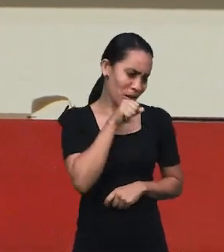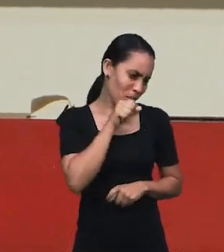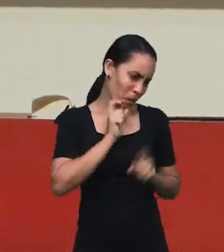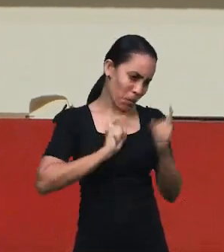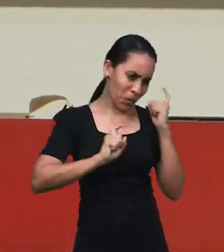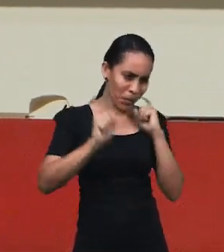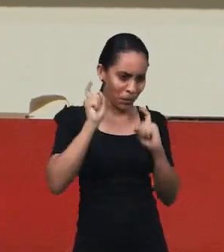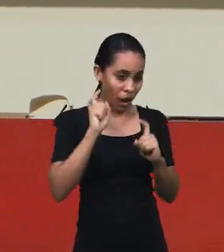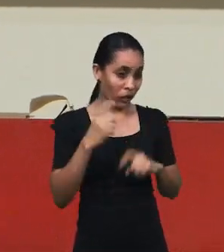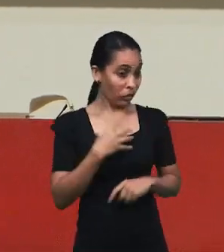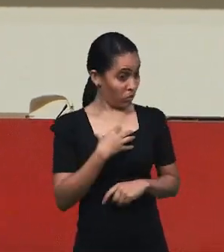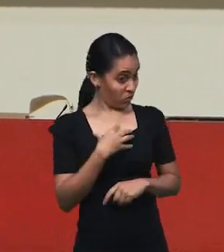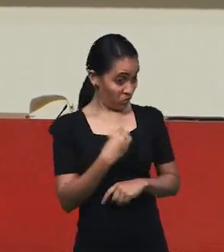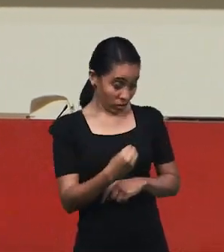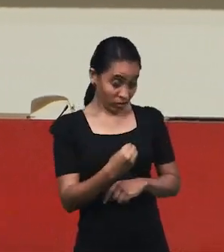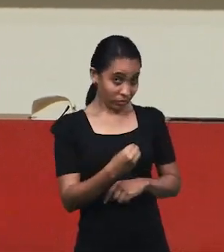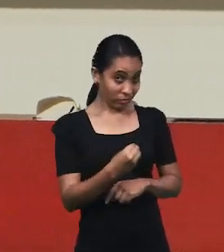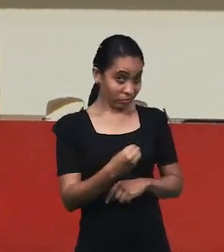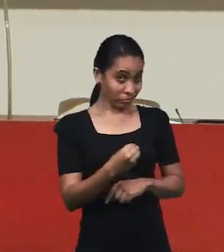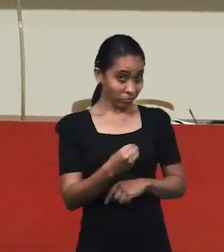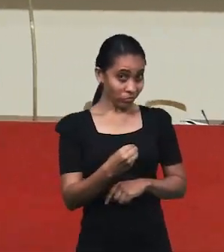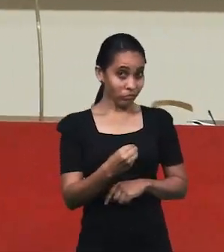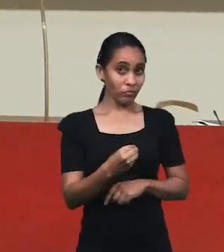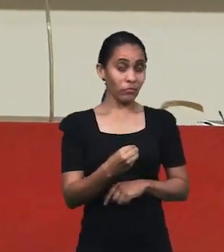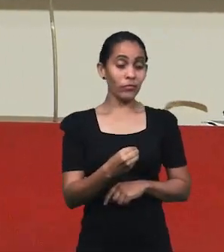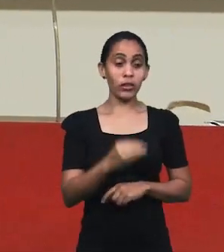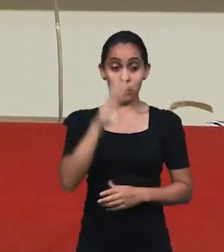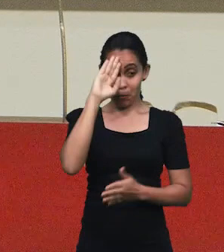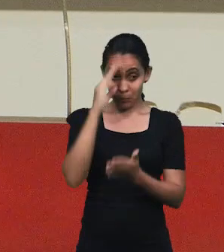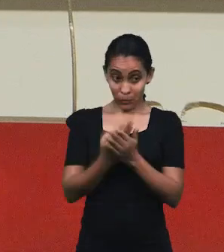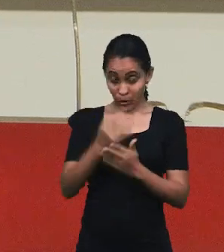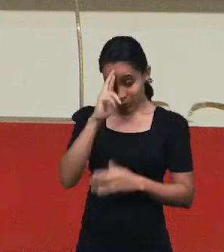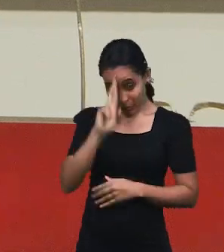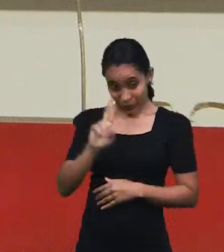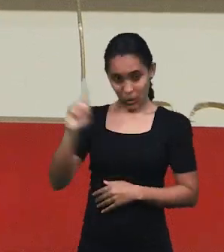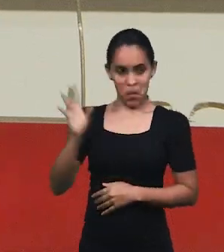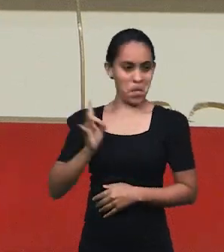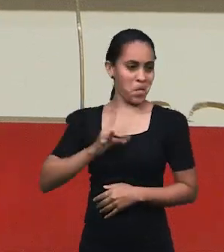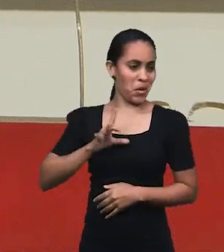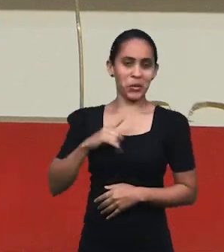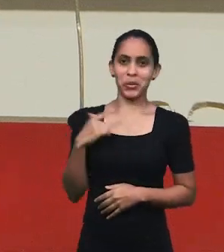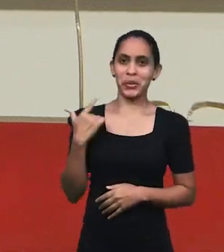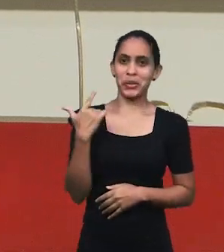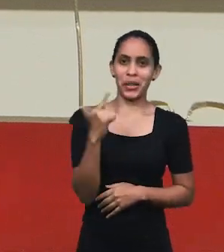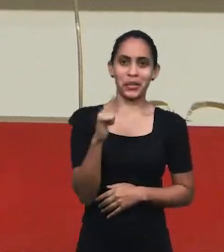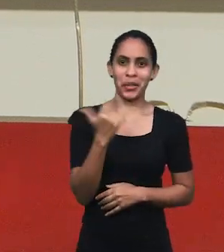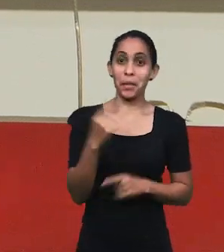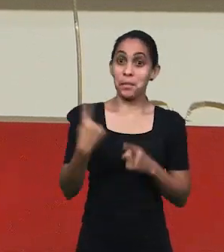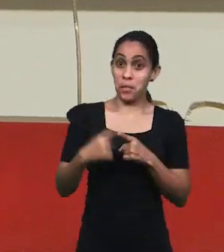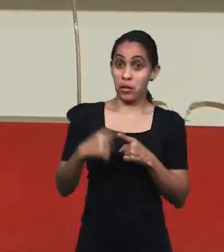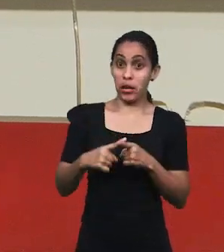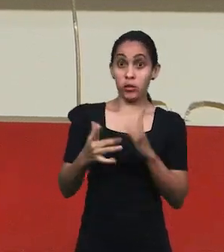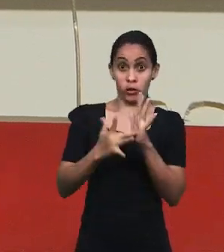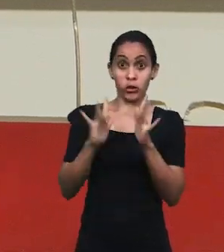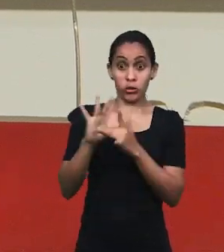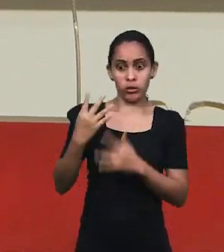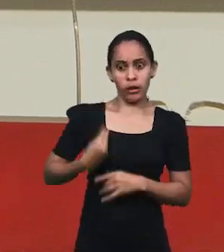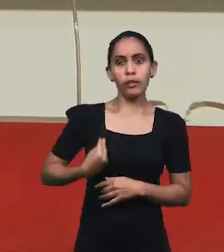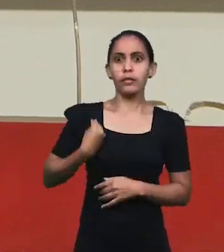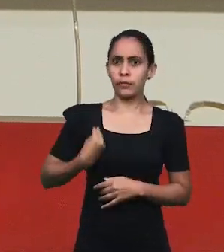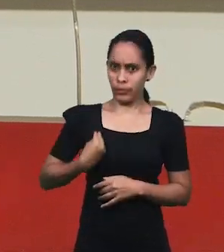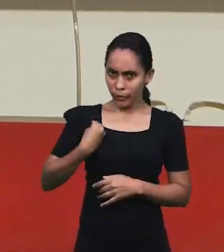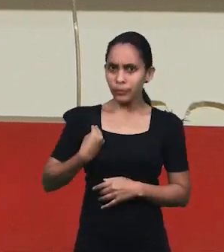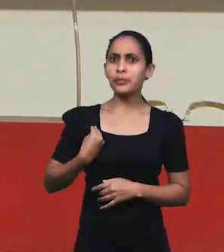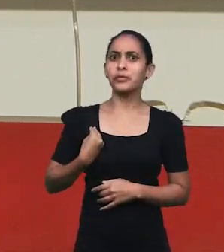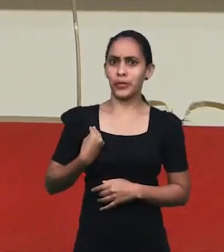as mães que estão preocupadas, para os filhos, quem está no Senhor, não há que temer. Porque